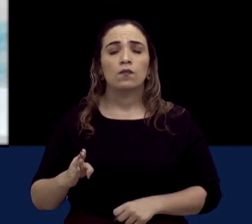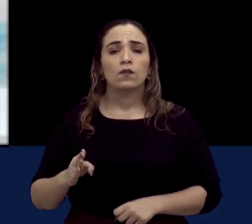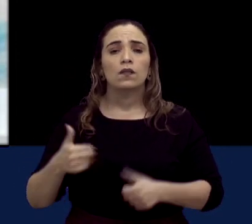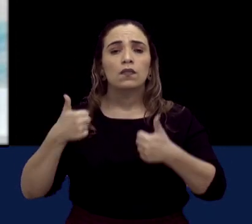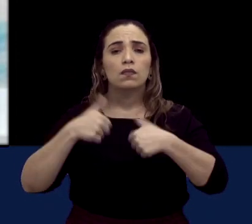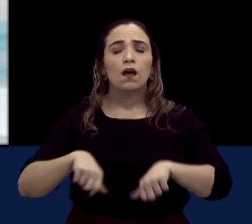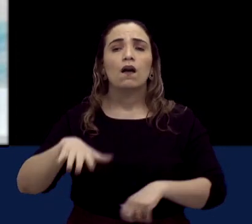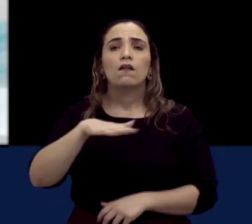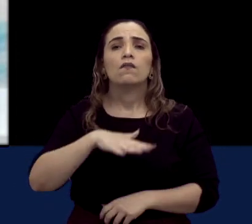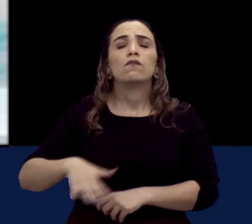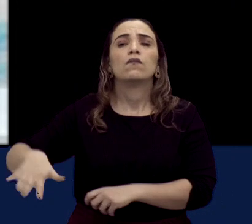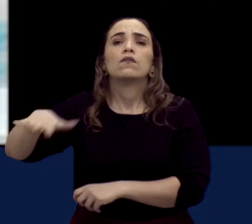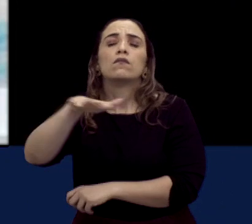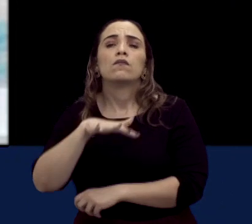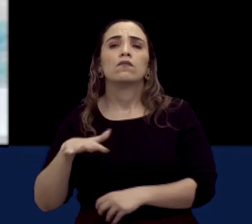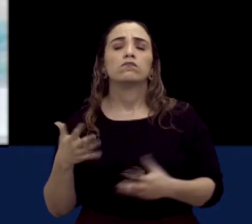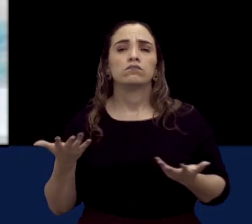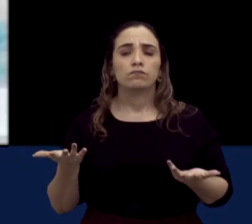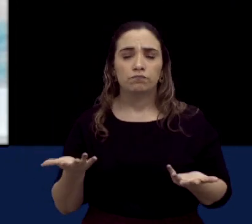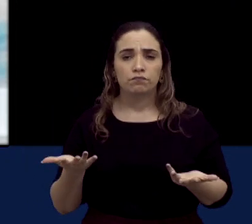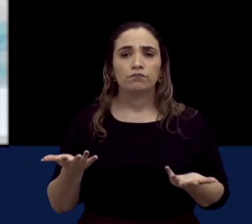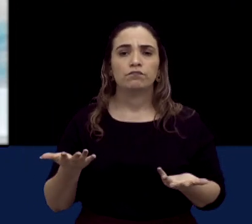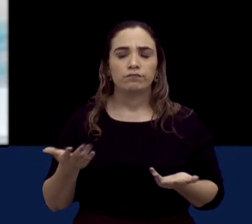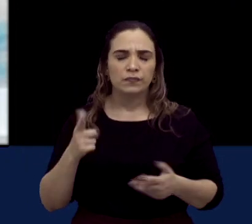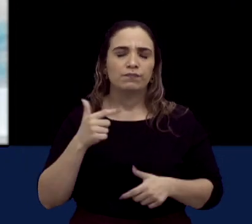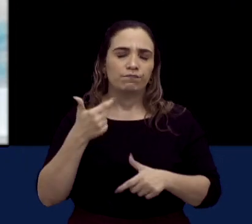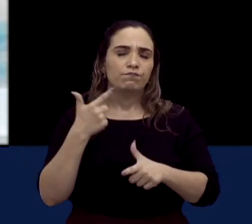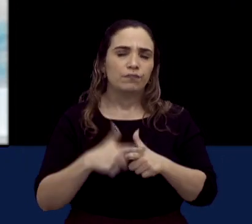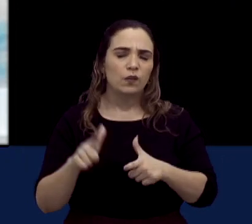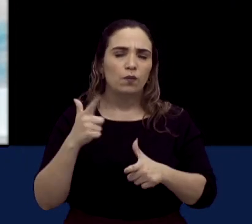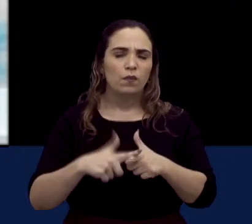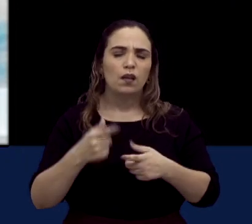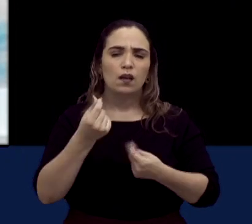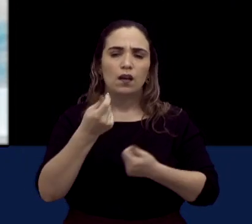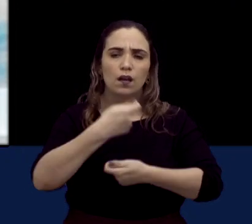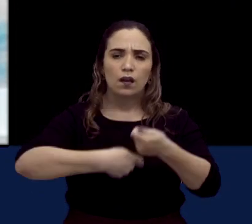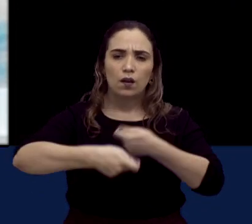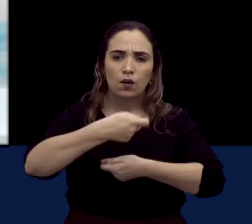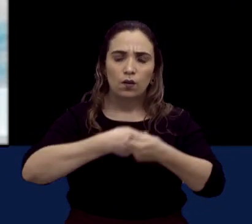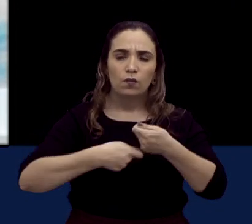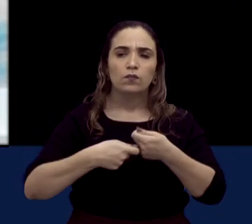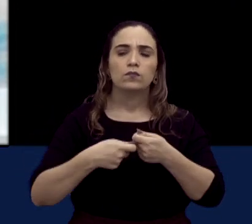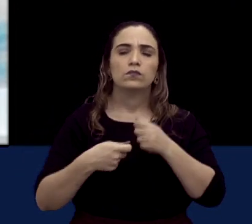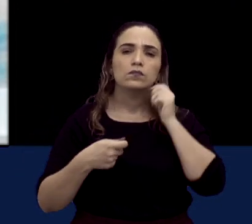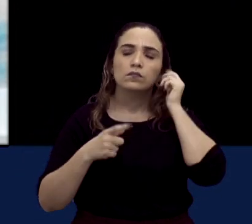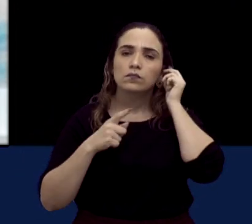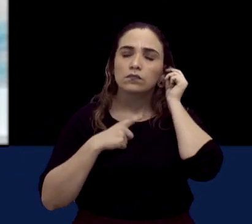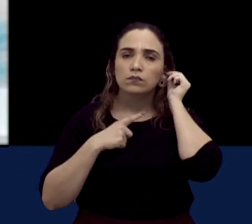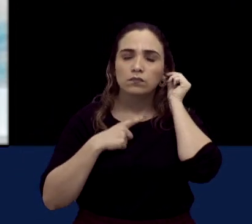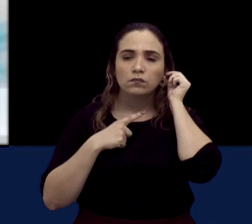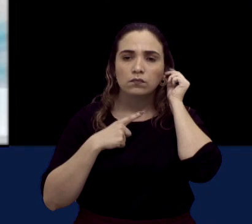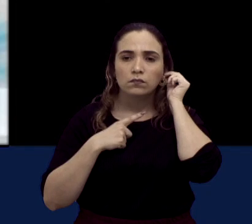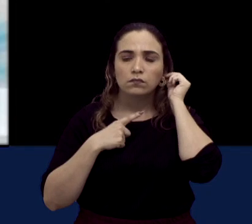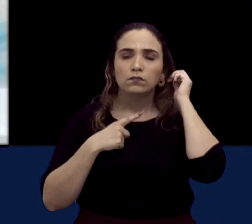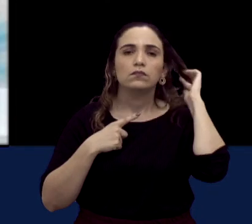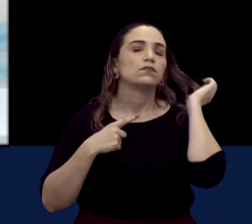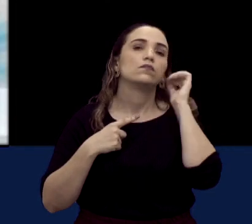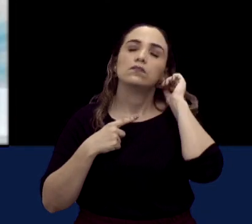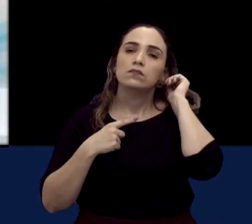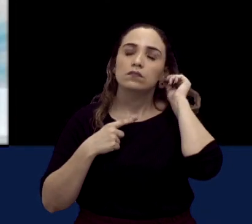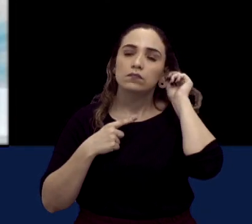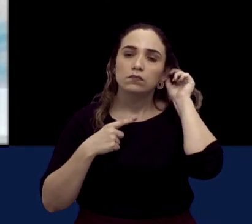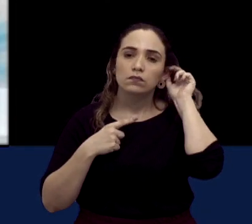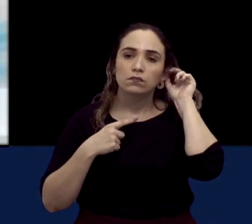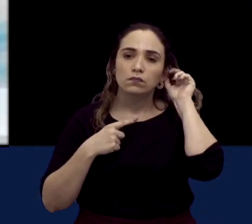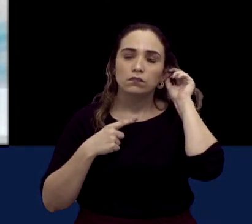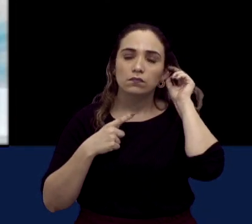Brasil? Um cenário de crise econômica, hiperinflação e um início aí de